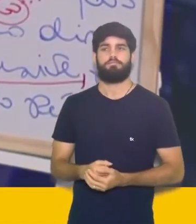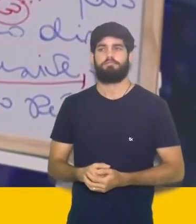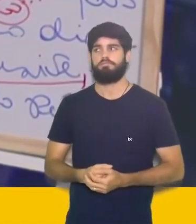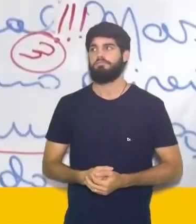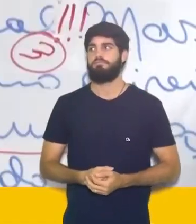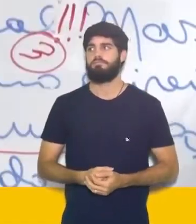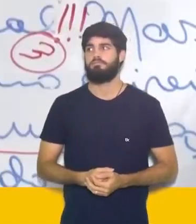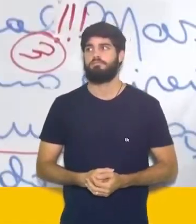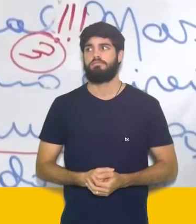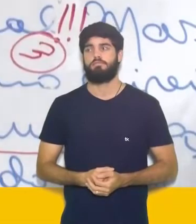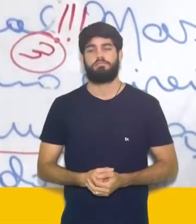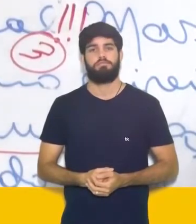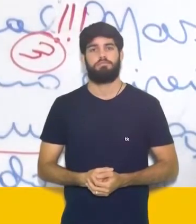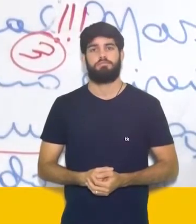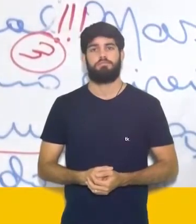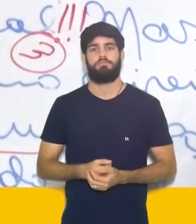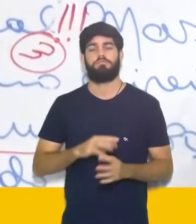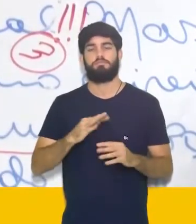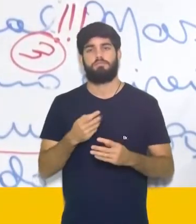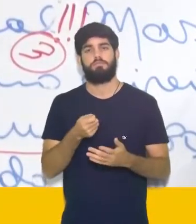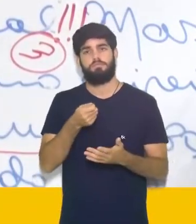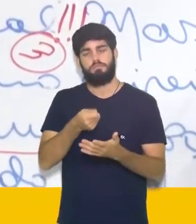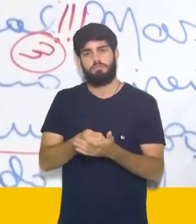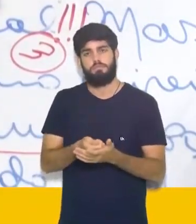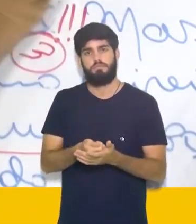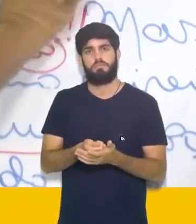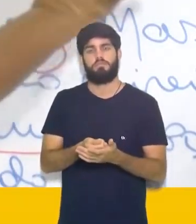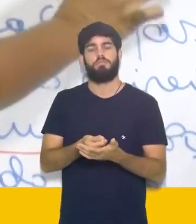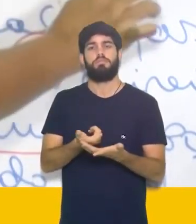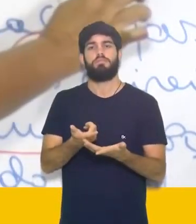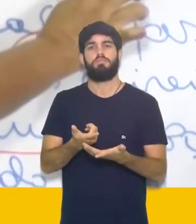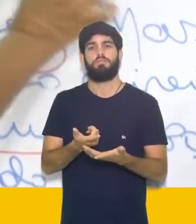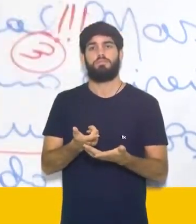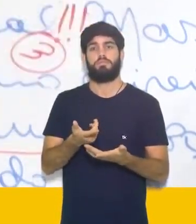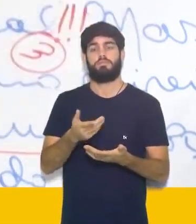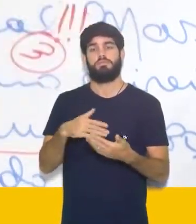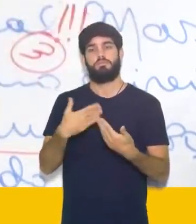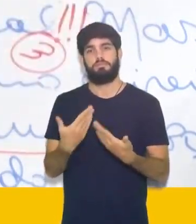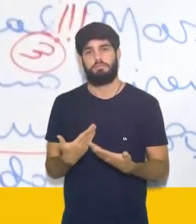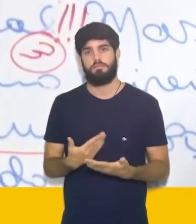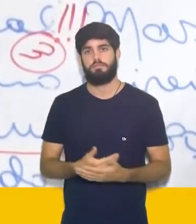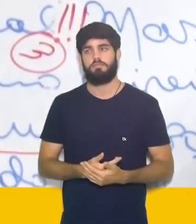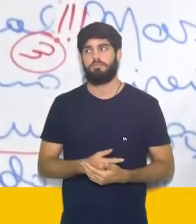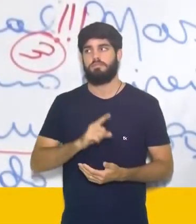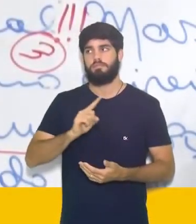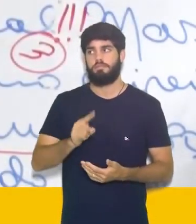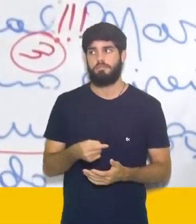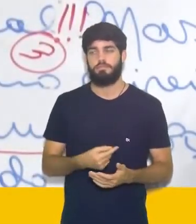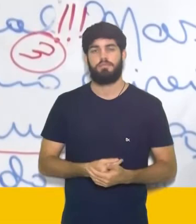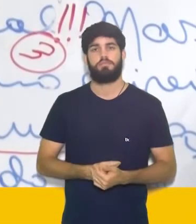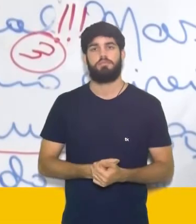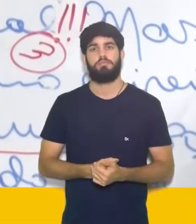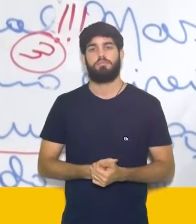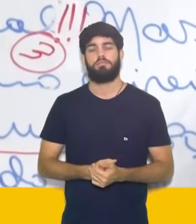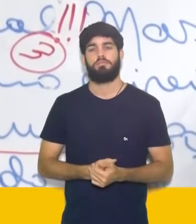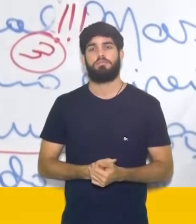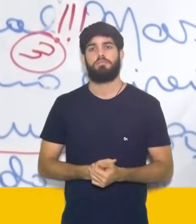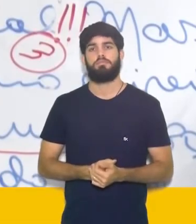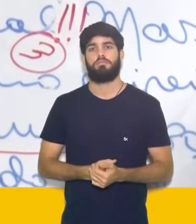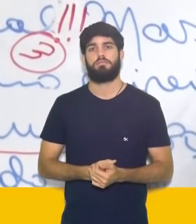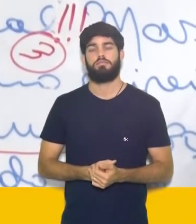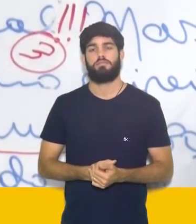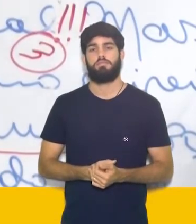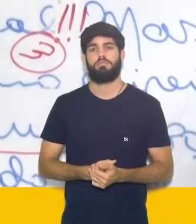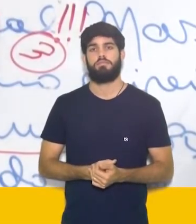Perfeito. Adoro isso. Todos pagam imposto desde o ventre. Logo, vírgula,